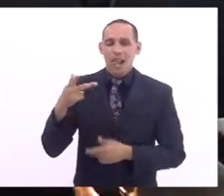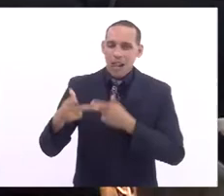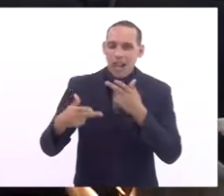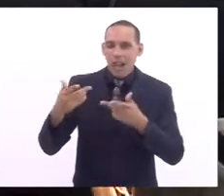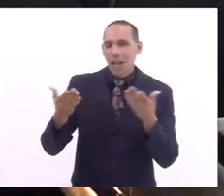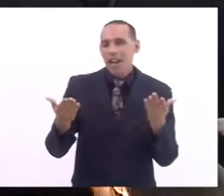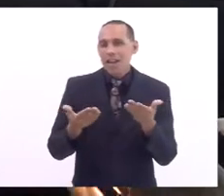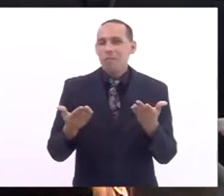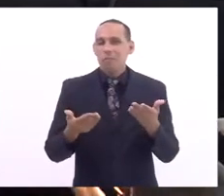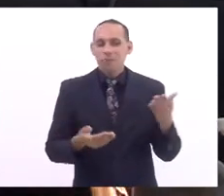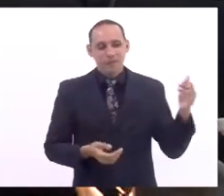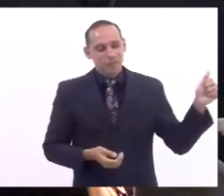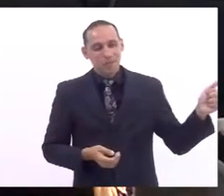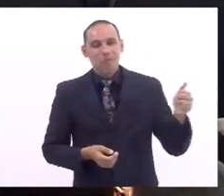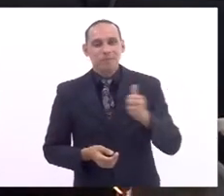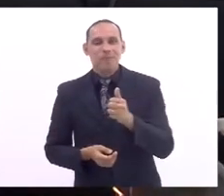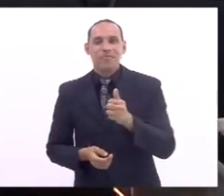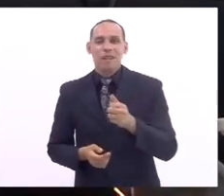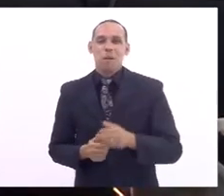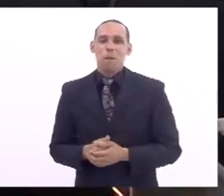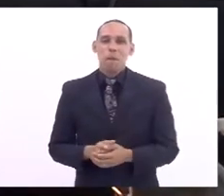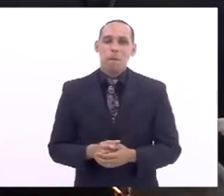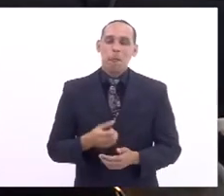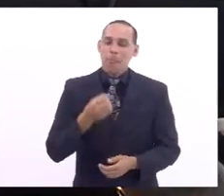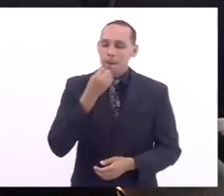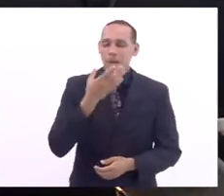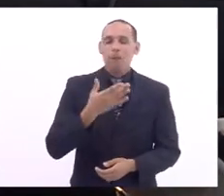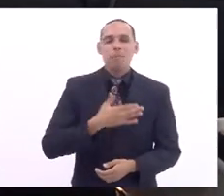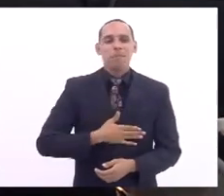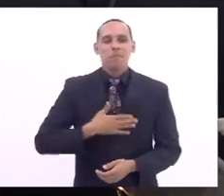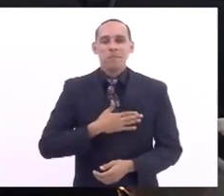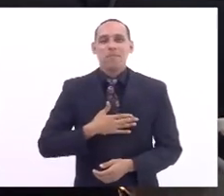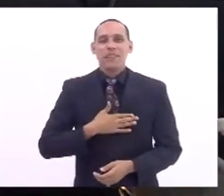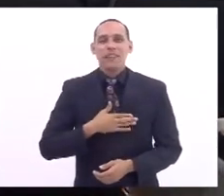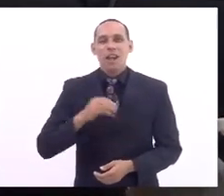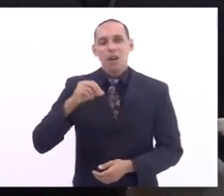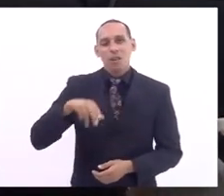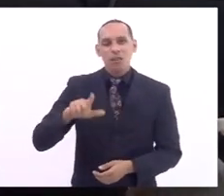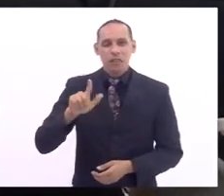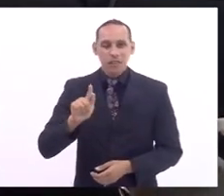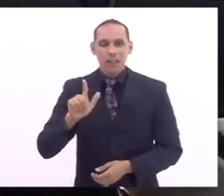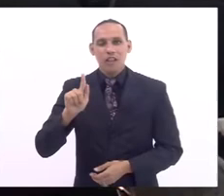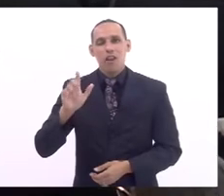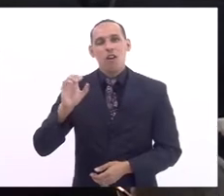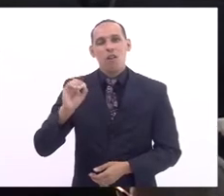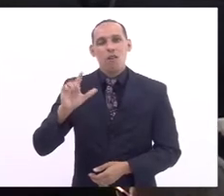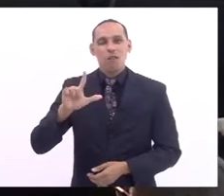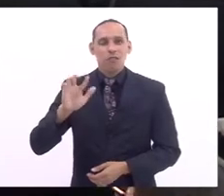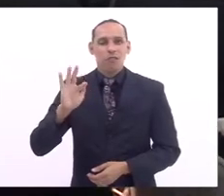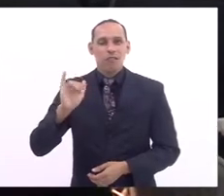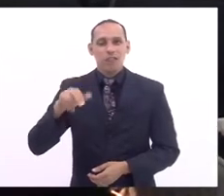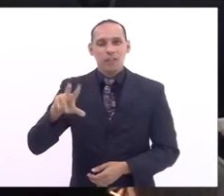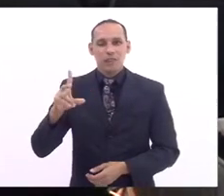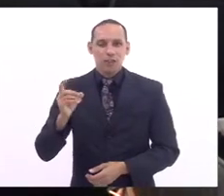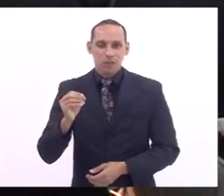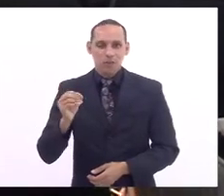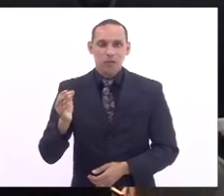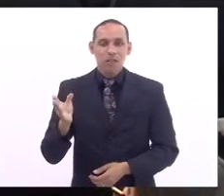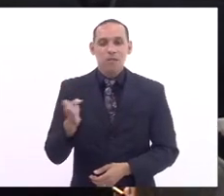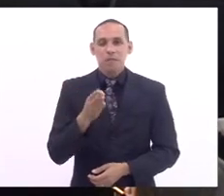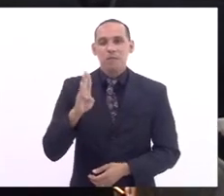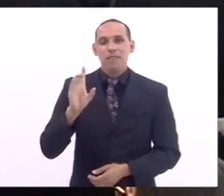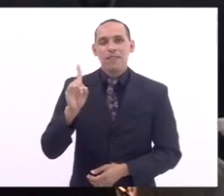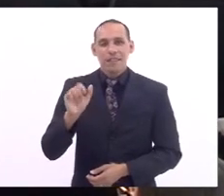agora vai fazer os a palavra é um prazer contar com a organização confio na baixada aqui conosco geanine de